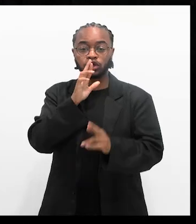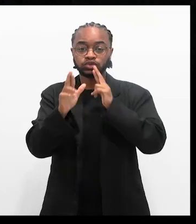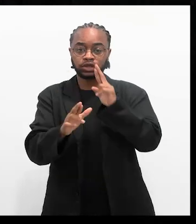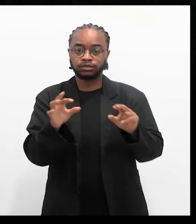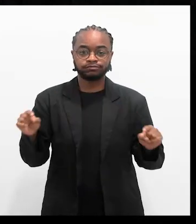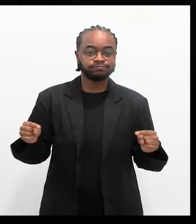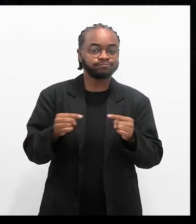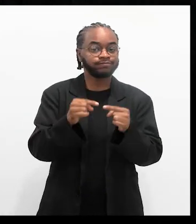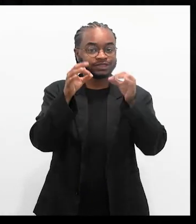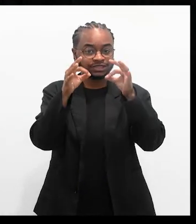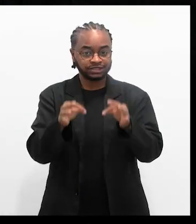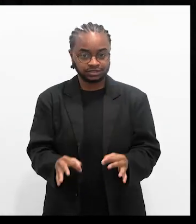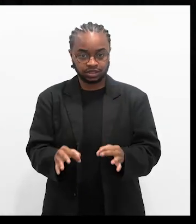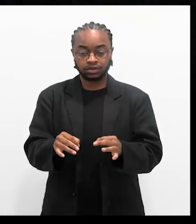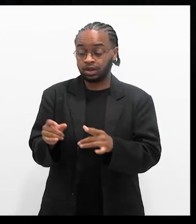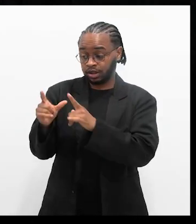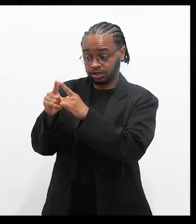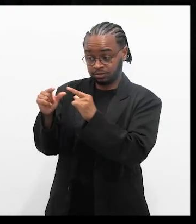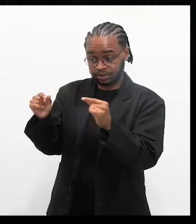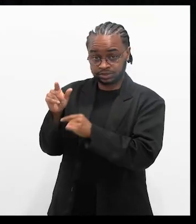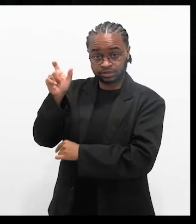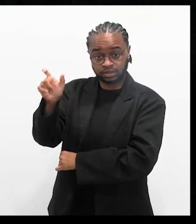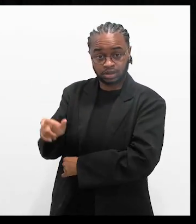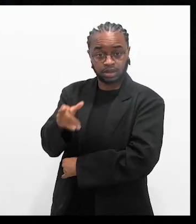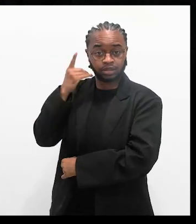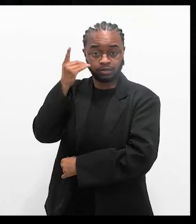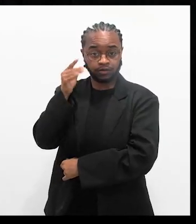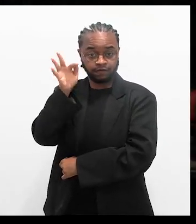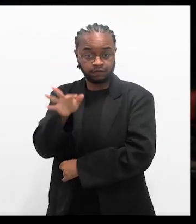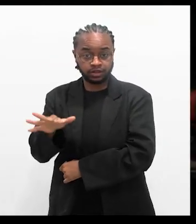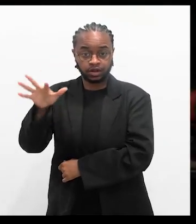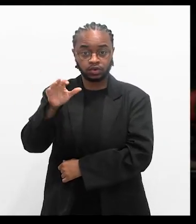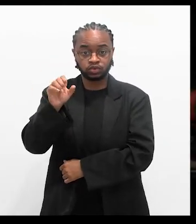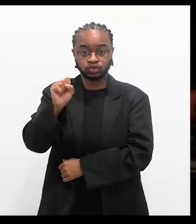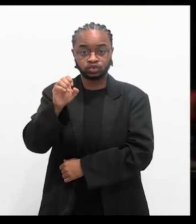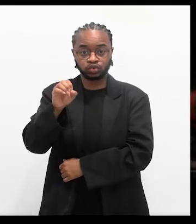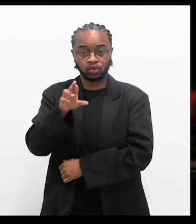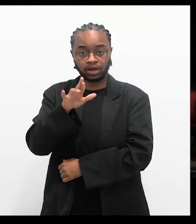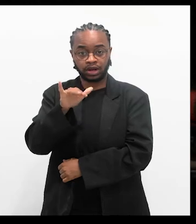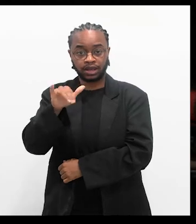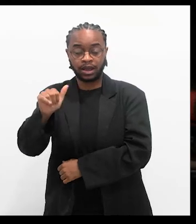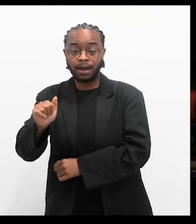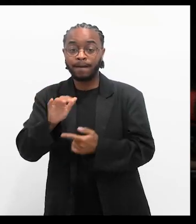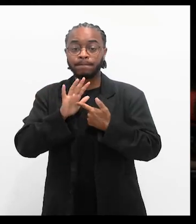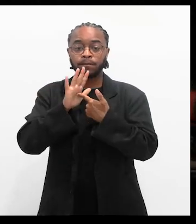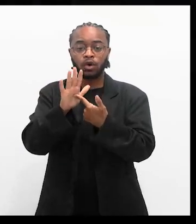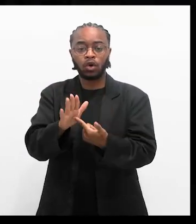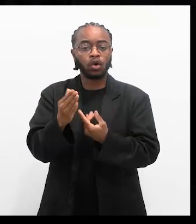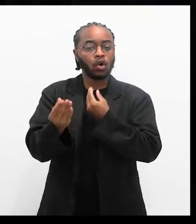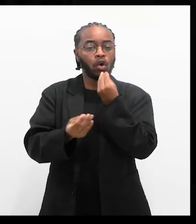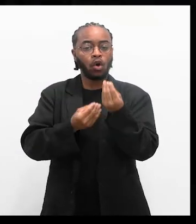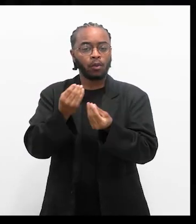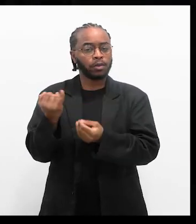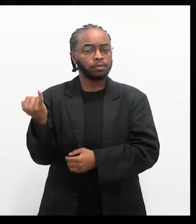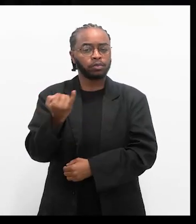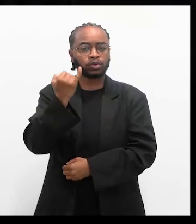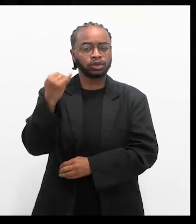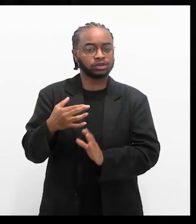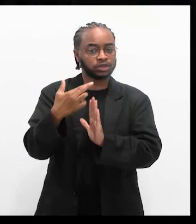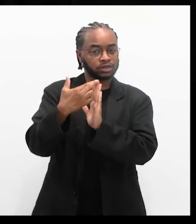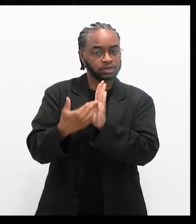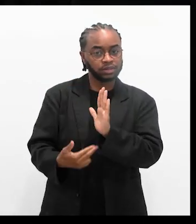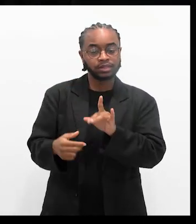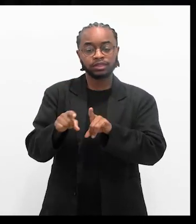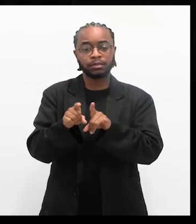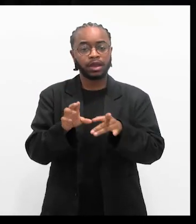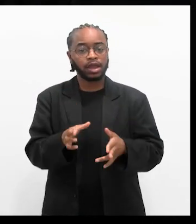resultados concretos. De Brasília, a deputada federal Soraya Santos traz a experiência de quem conhece o peso de uma relatoria,